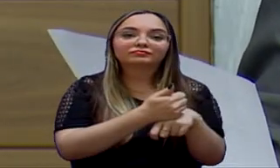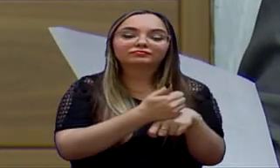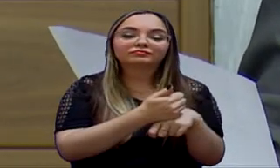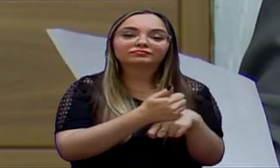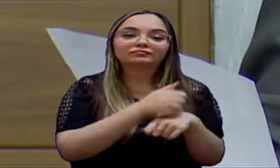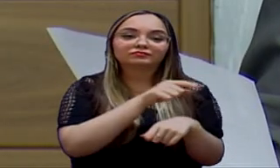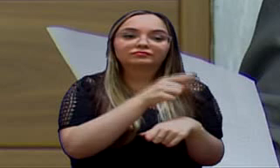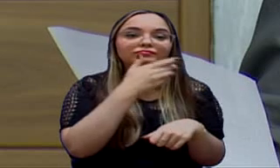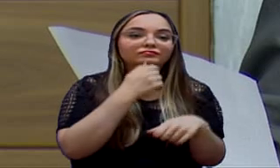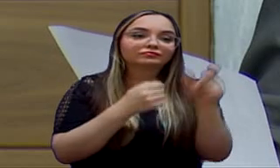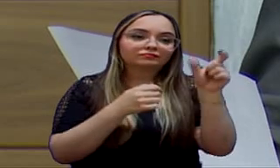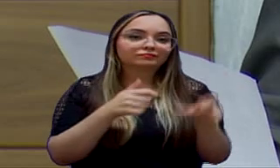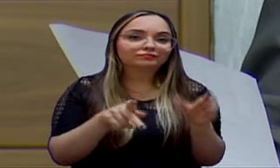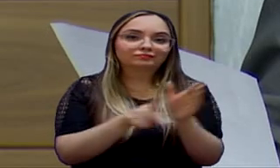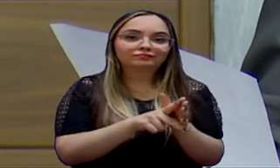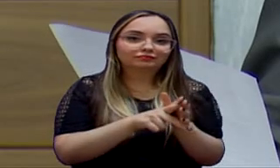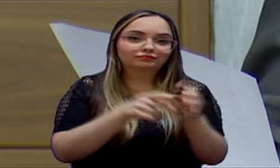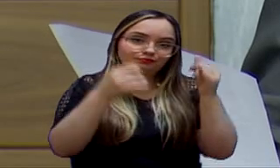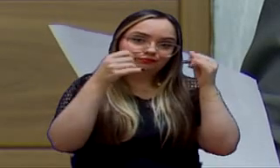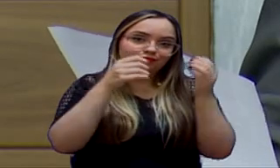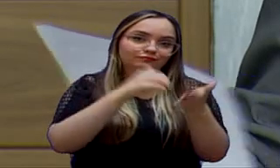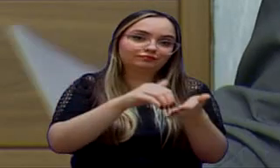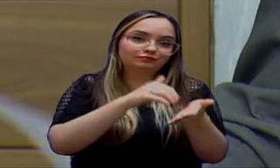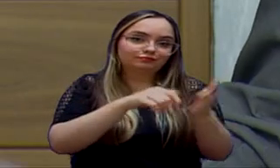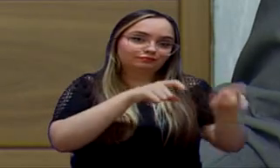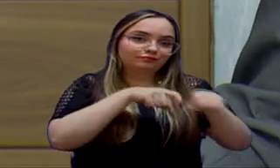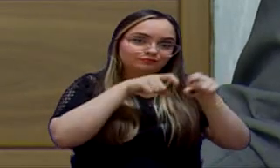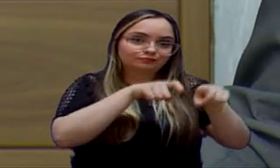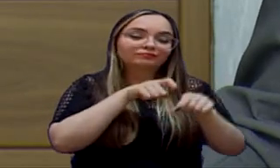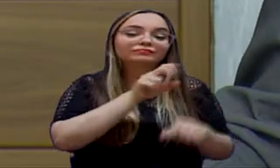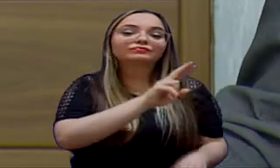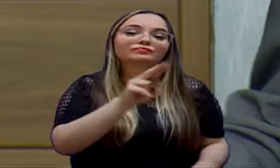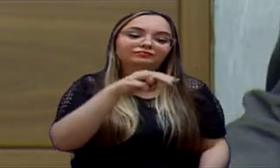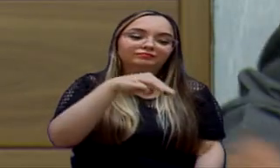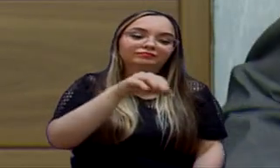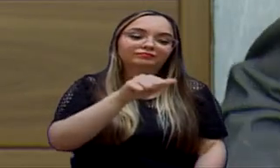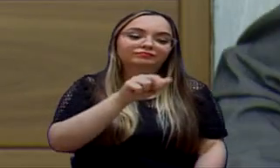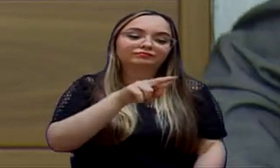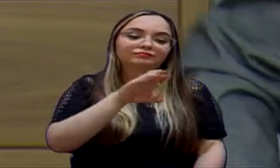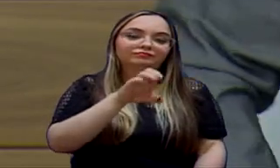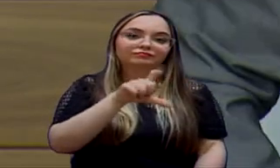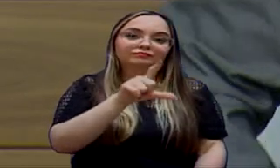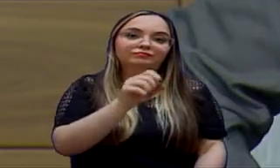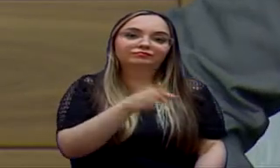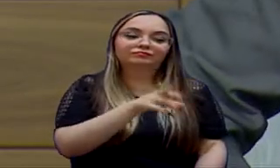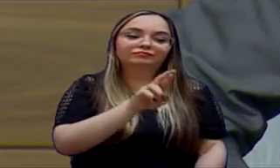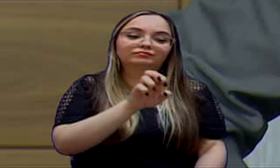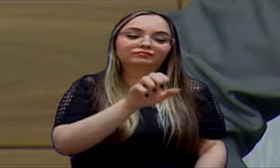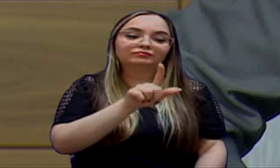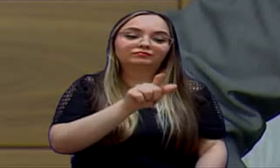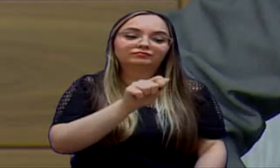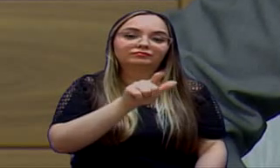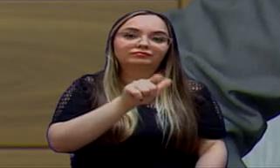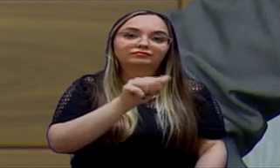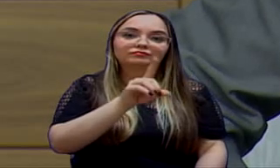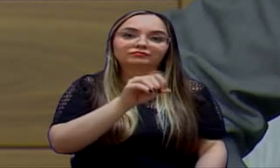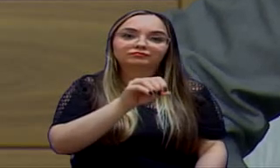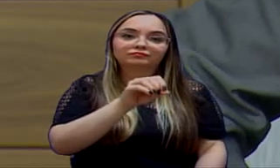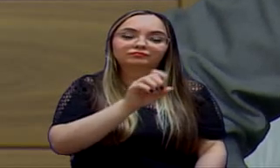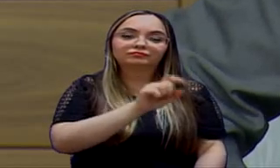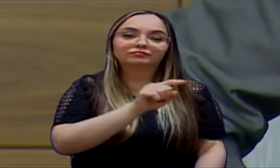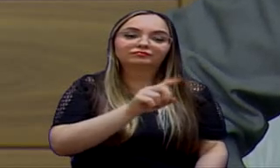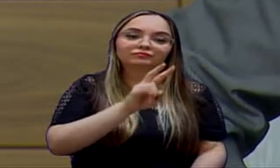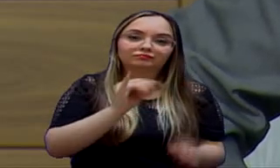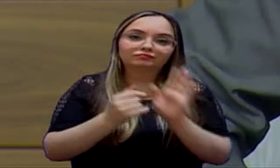da fazenda Marcelo regalado é que fará apresentação da